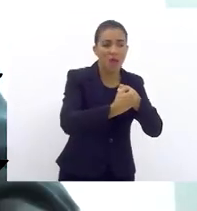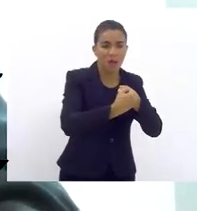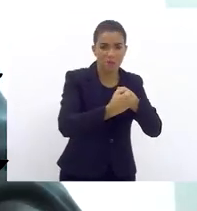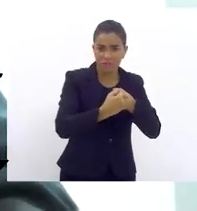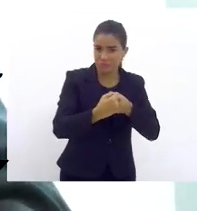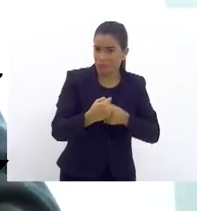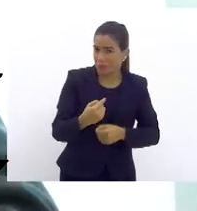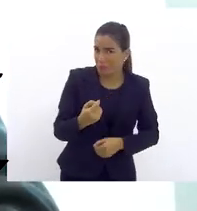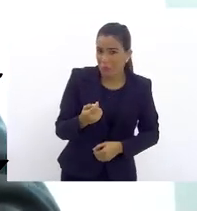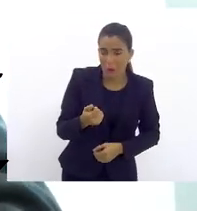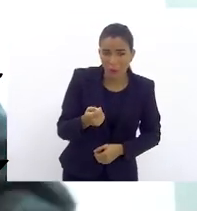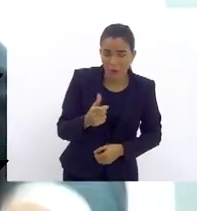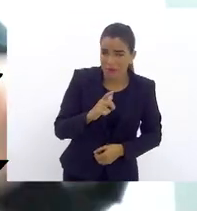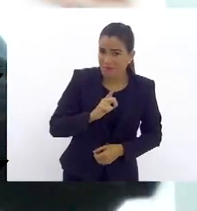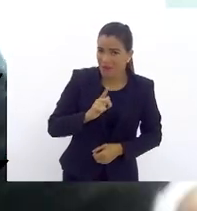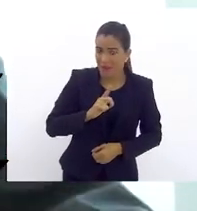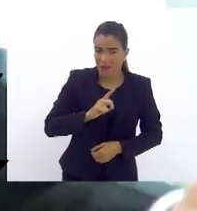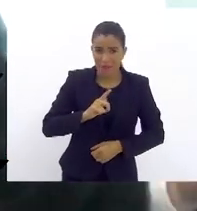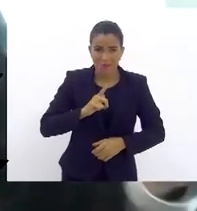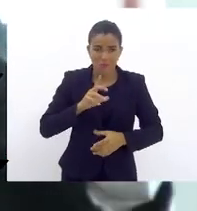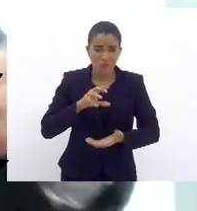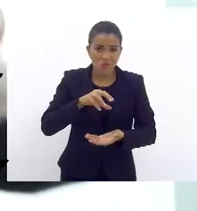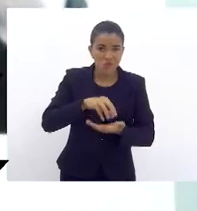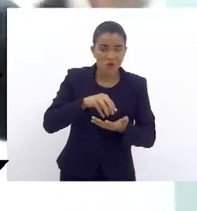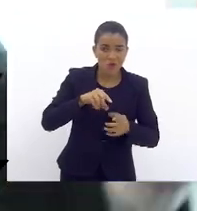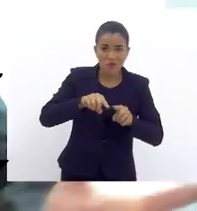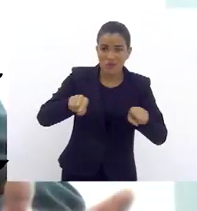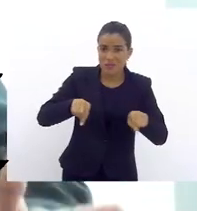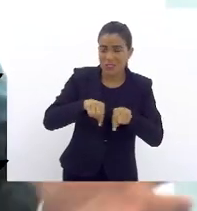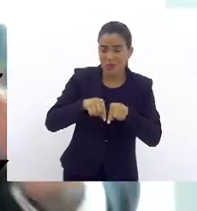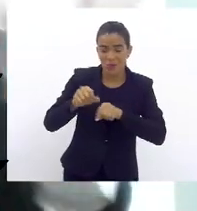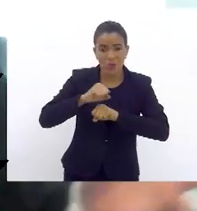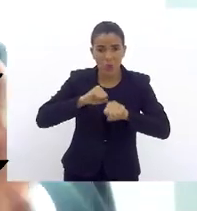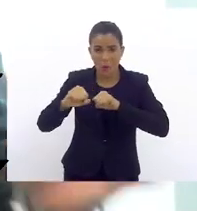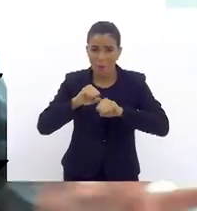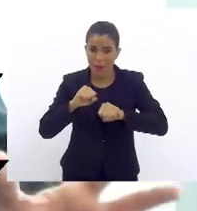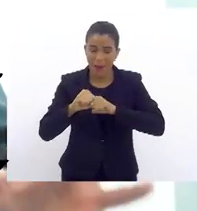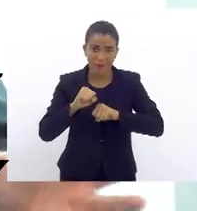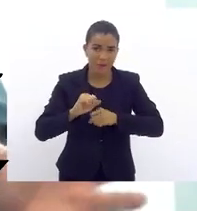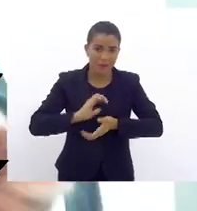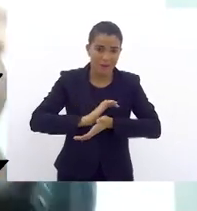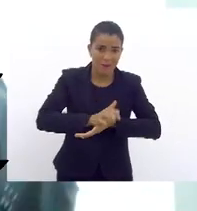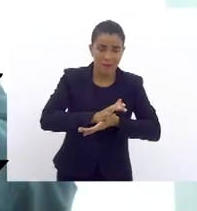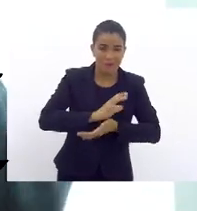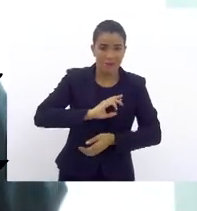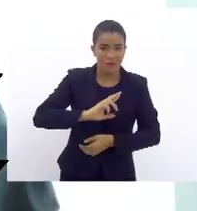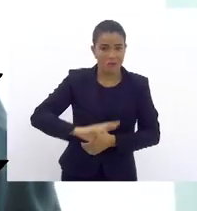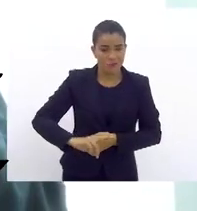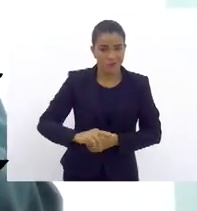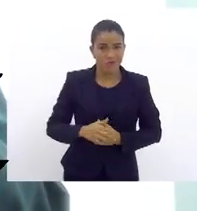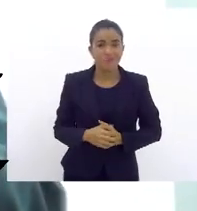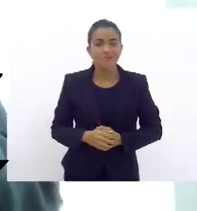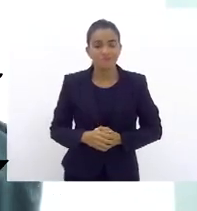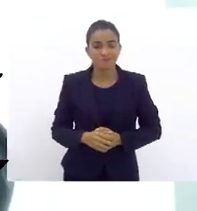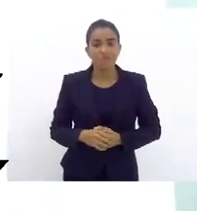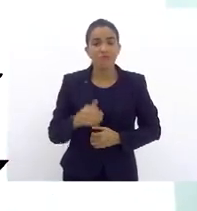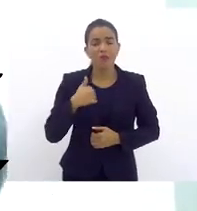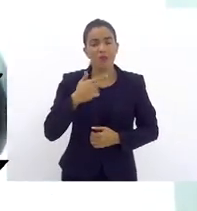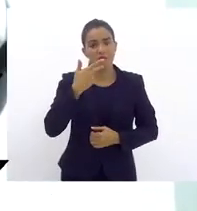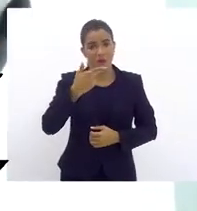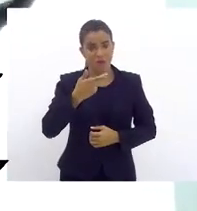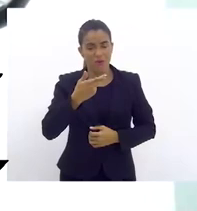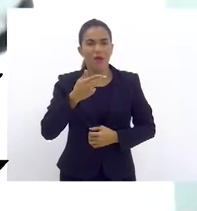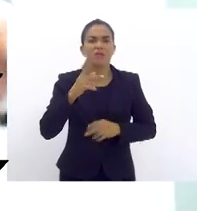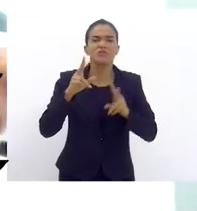à intolerância religiosa ou de liberdade religiosa ou seja o nome de promoção não importa o fato é que quando eu estou dizendo isso